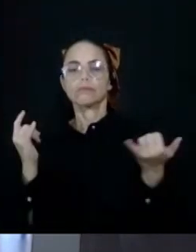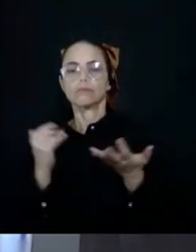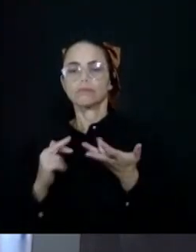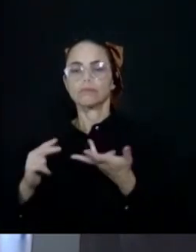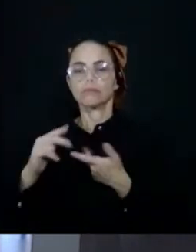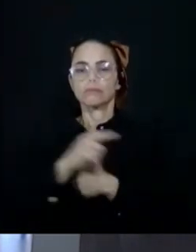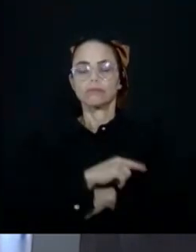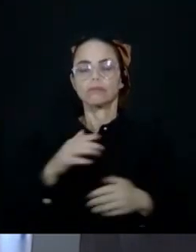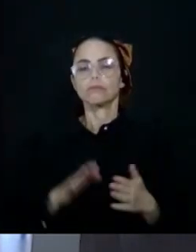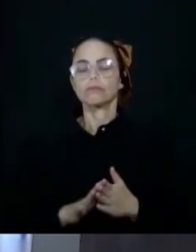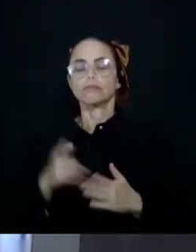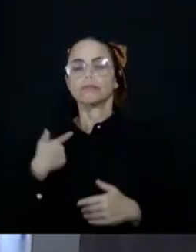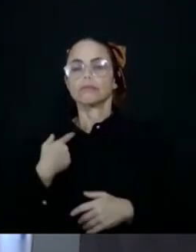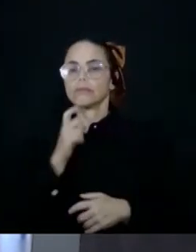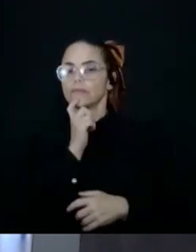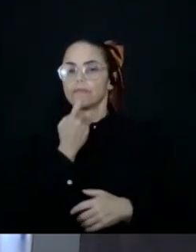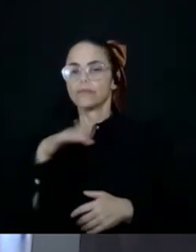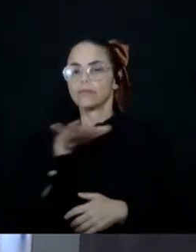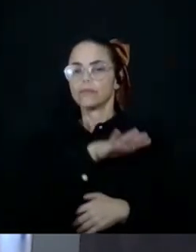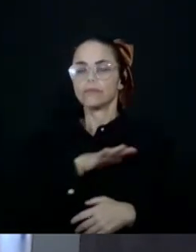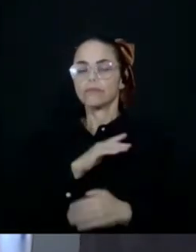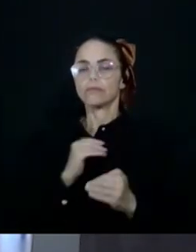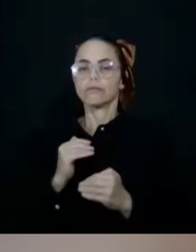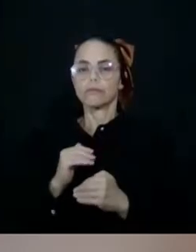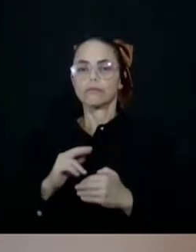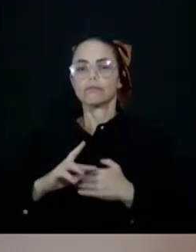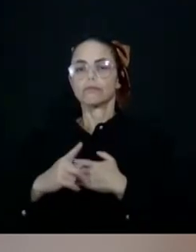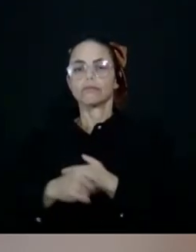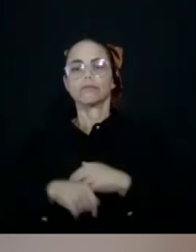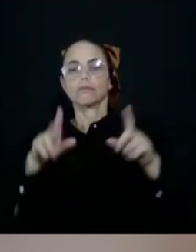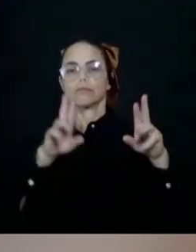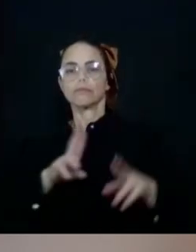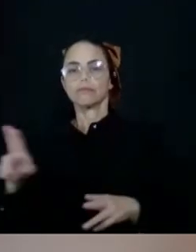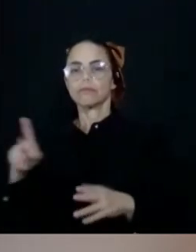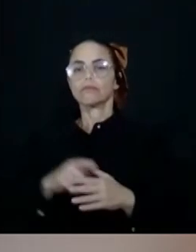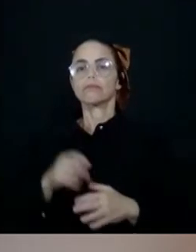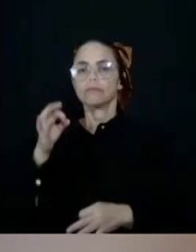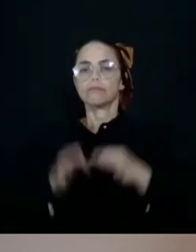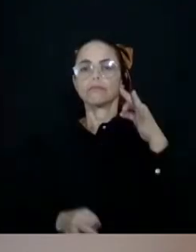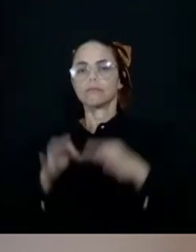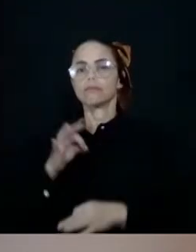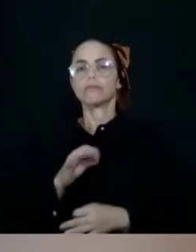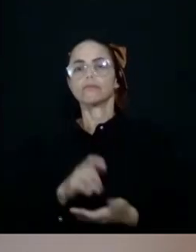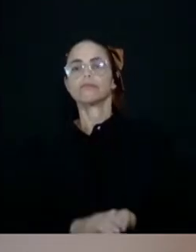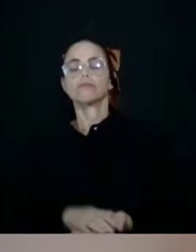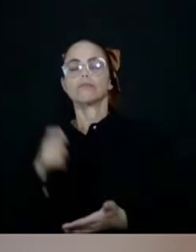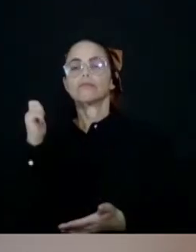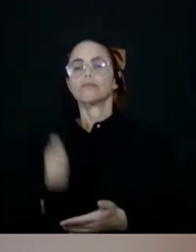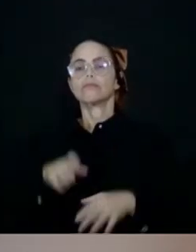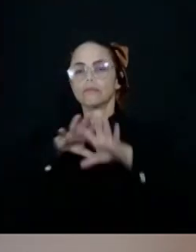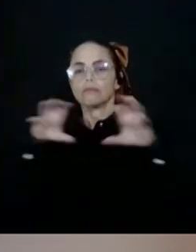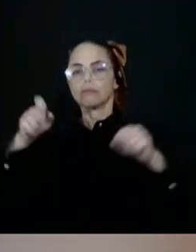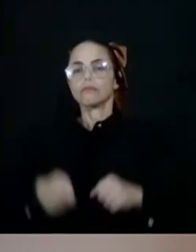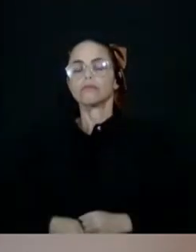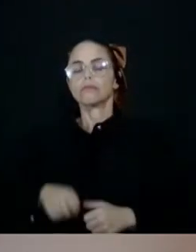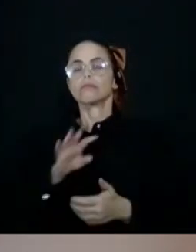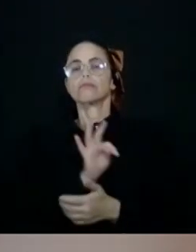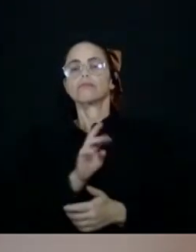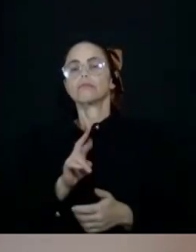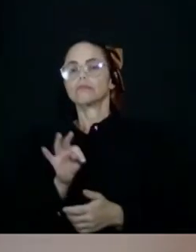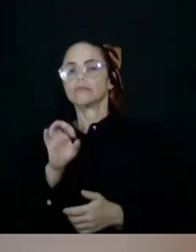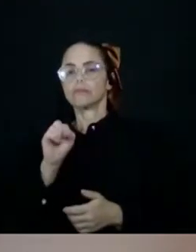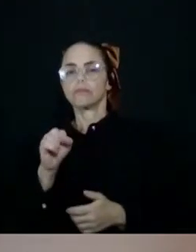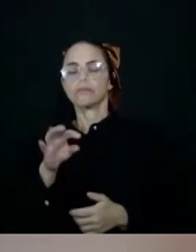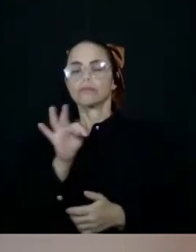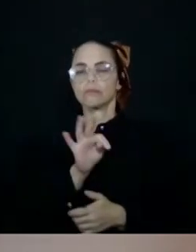região. Posteriormente, foi nomeado como juiz classista do Tribunal Regional do Trabalho, função que